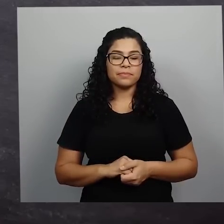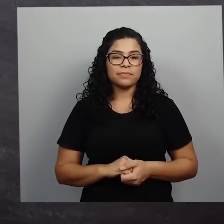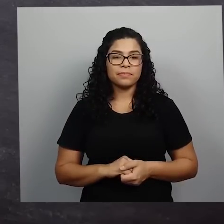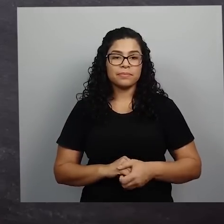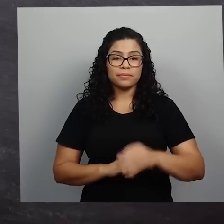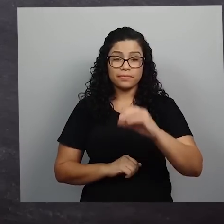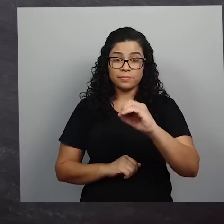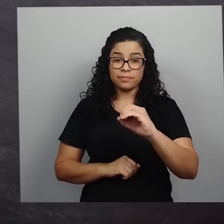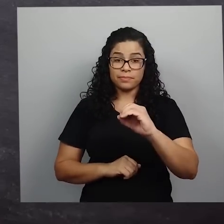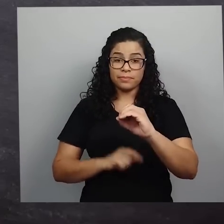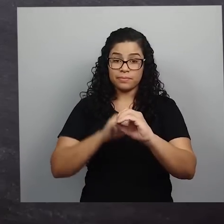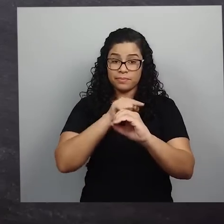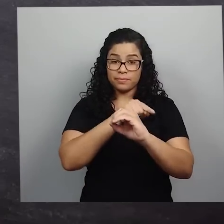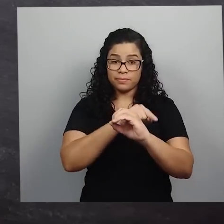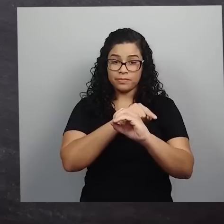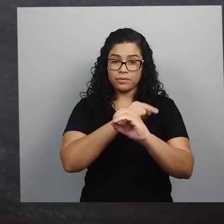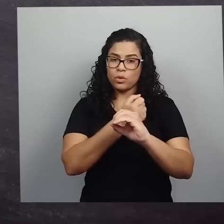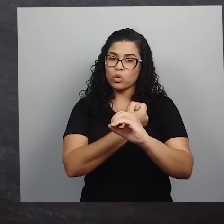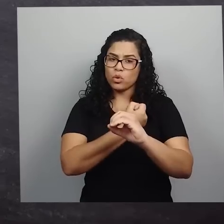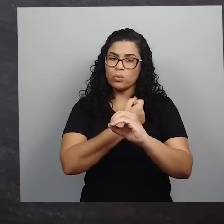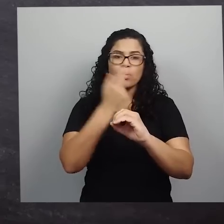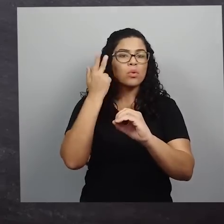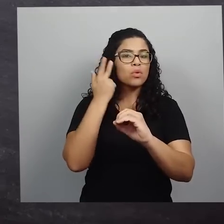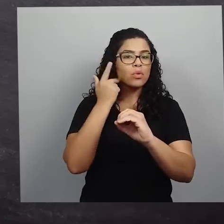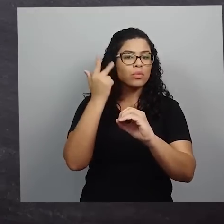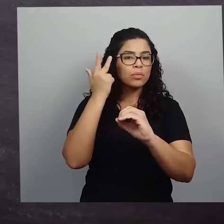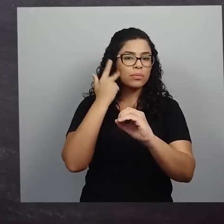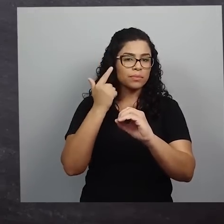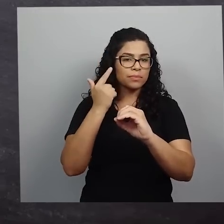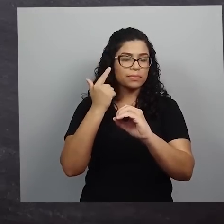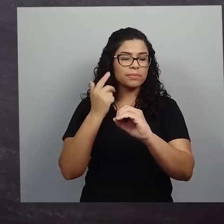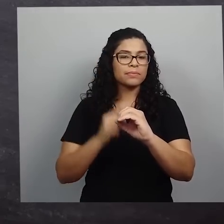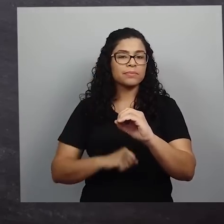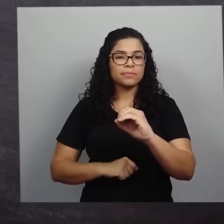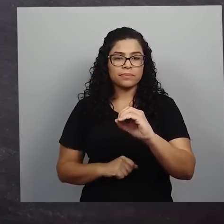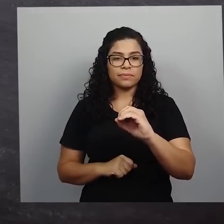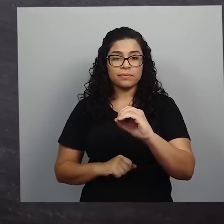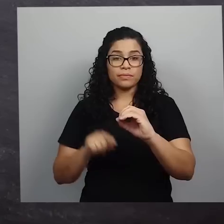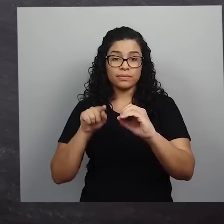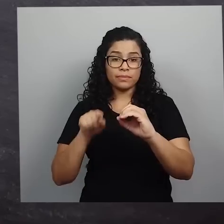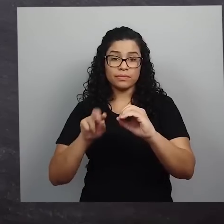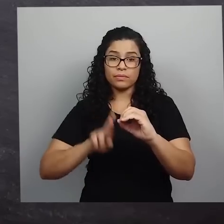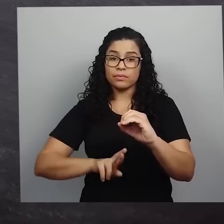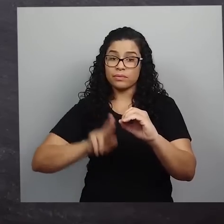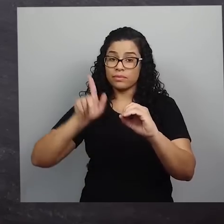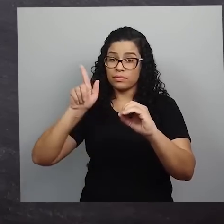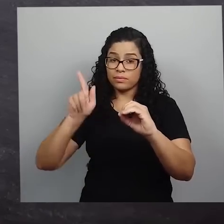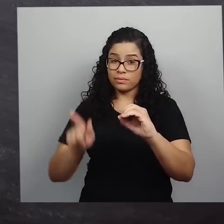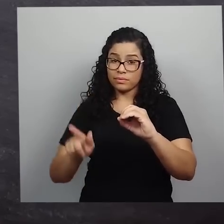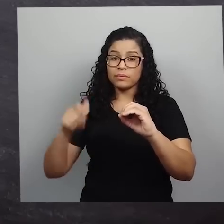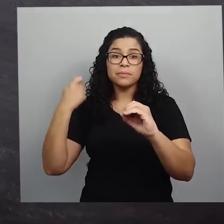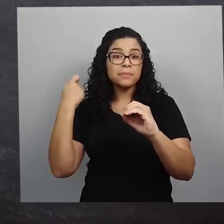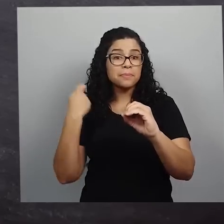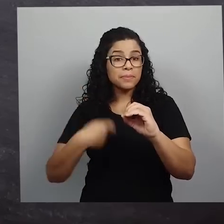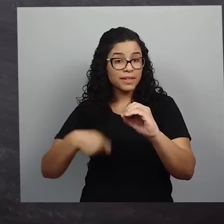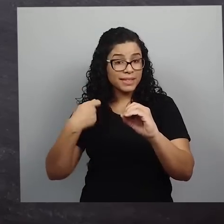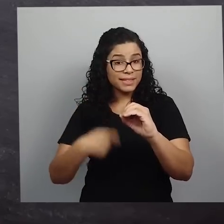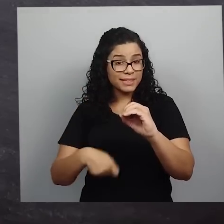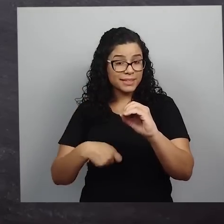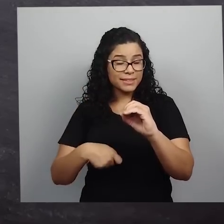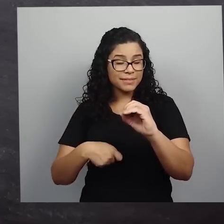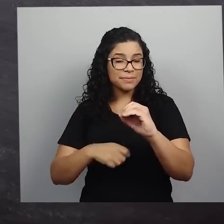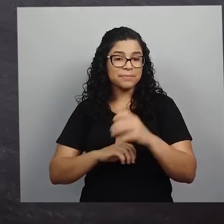que vêm para o lado esquerdo, a partir do 0, eles têm que ter uma diferença do